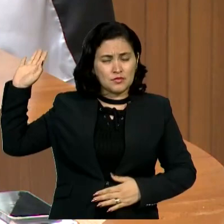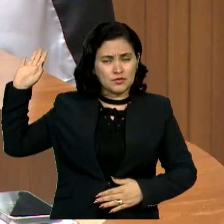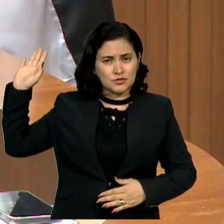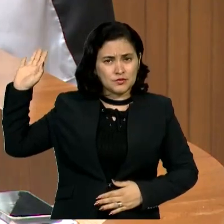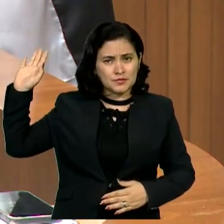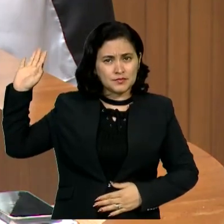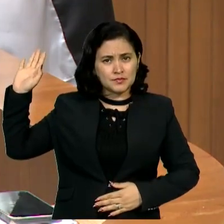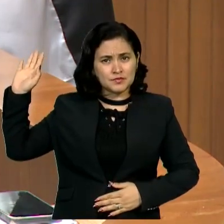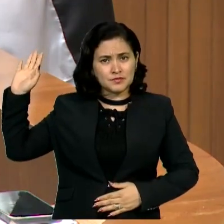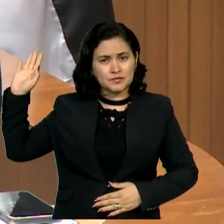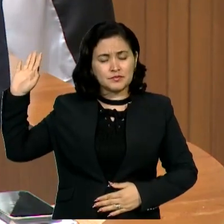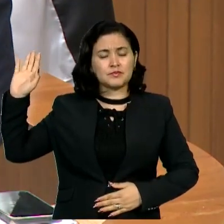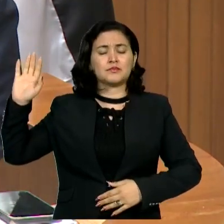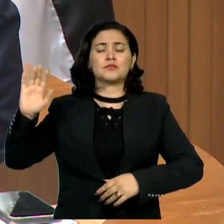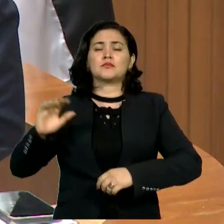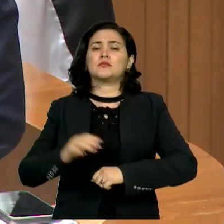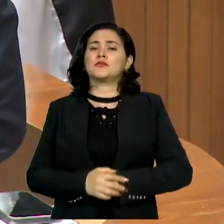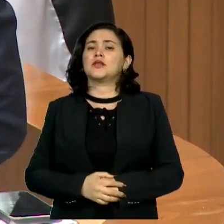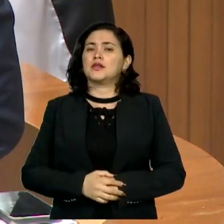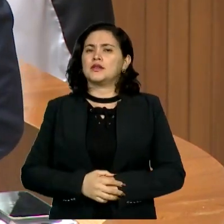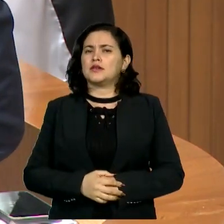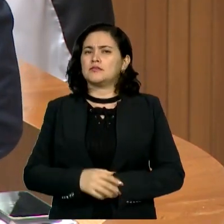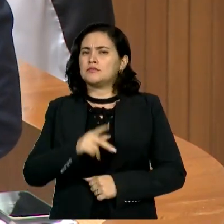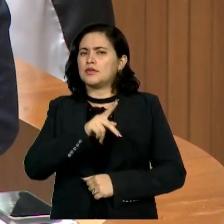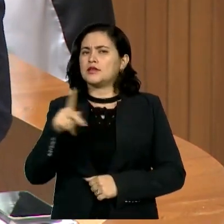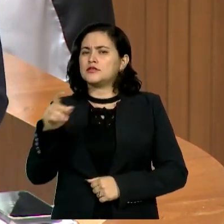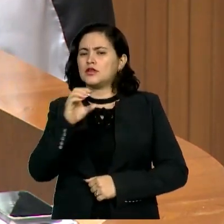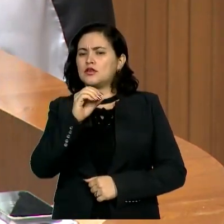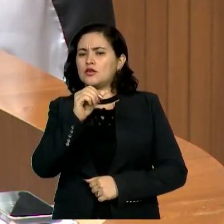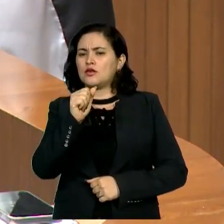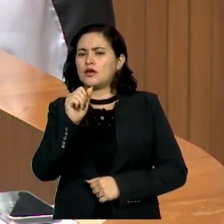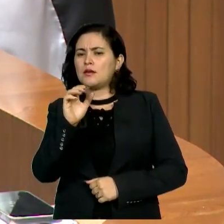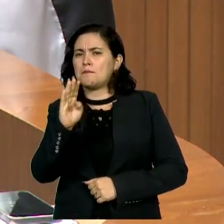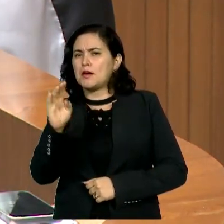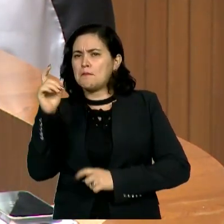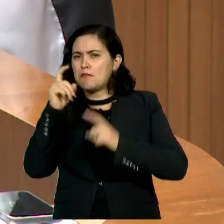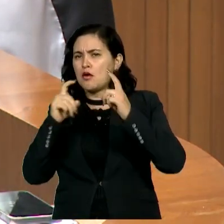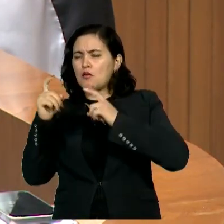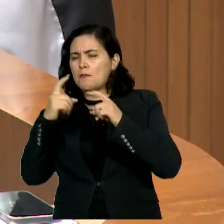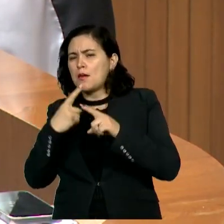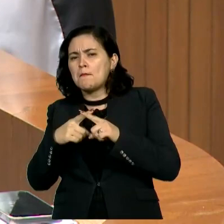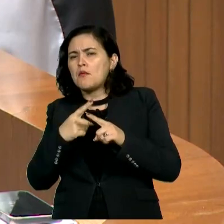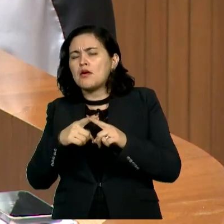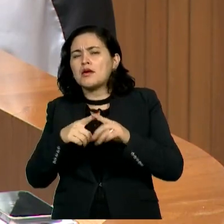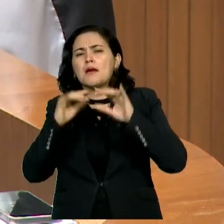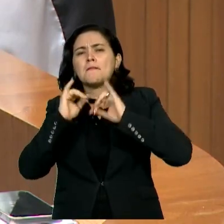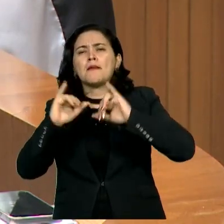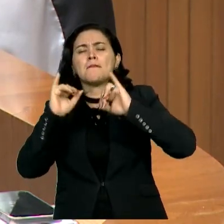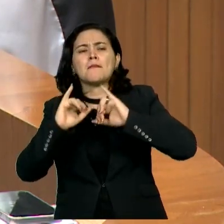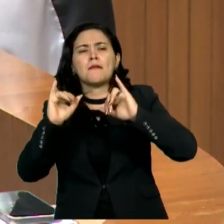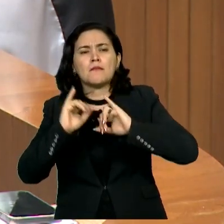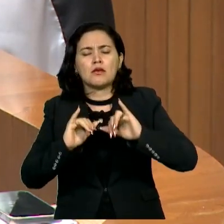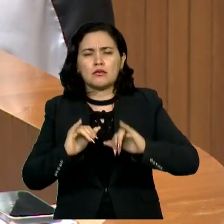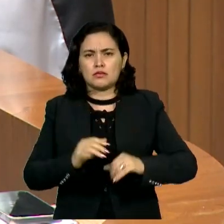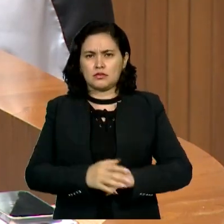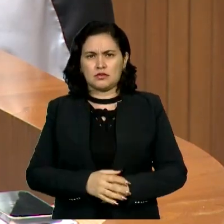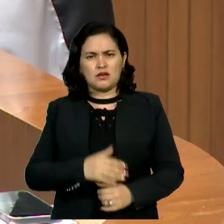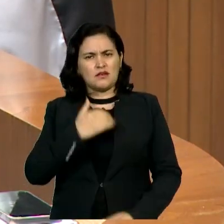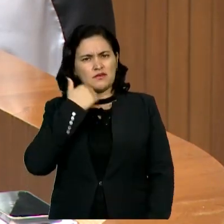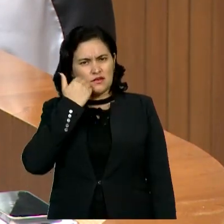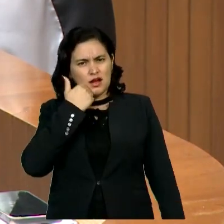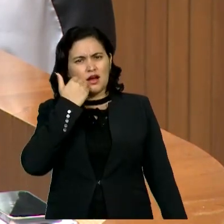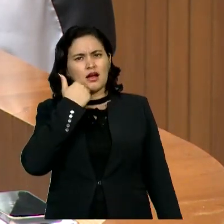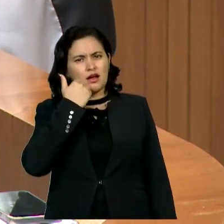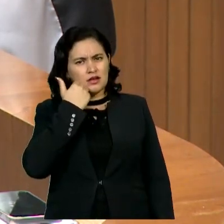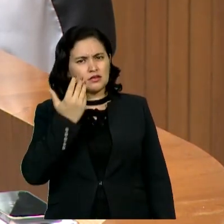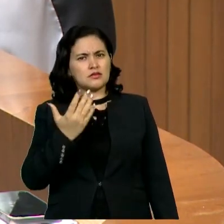OAB está preocupado porque a imprensa noticiou. Isso é a coisa mais safada que eu já vi